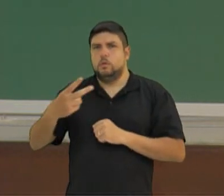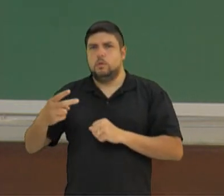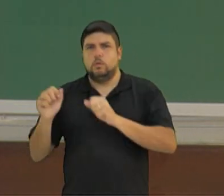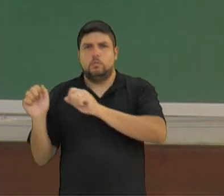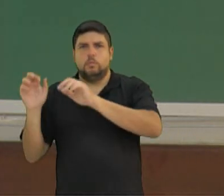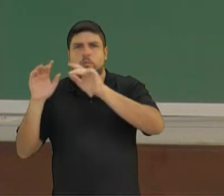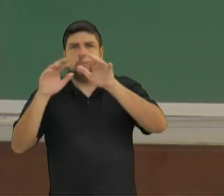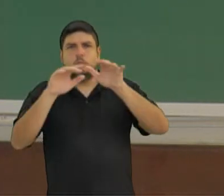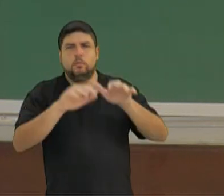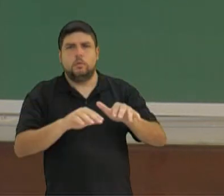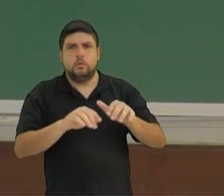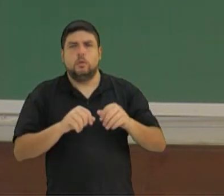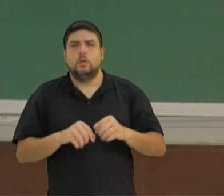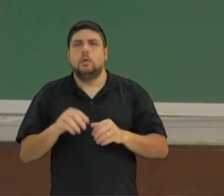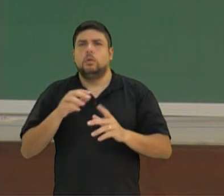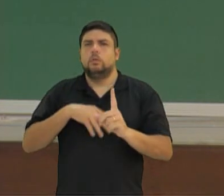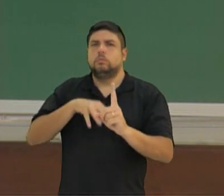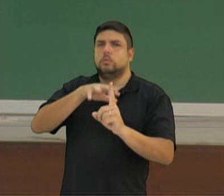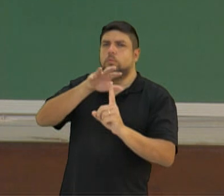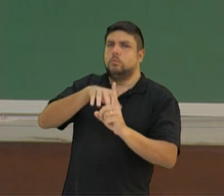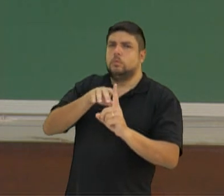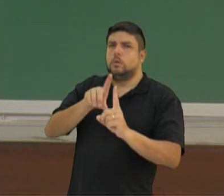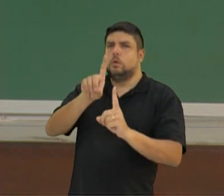adoração ao deus Inti.